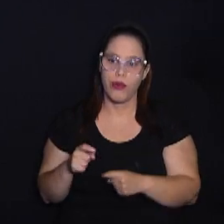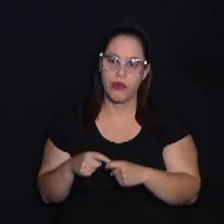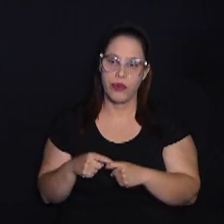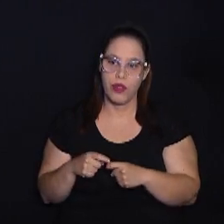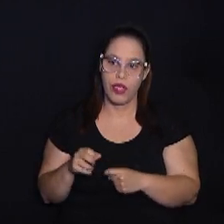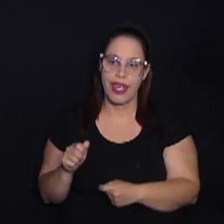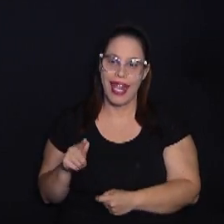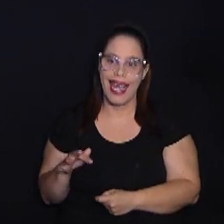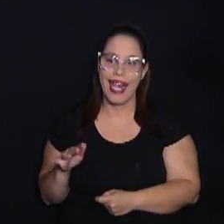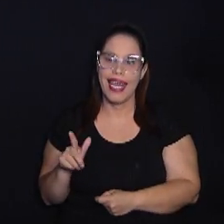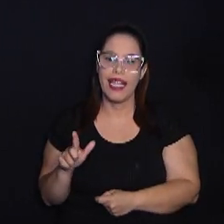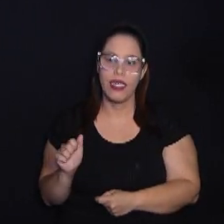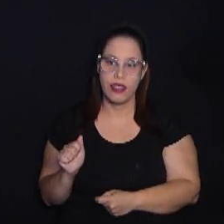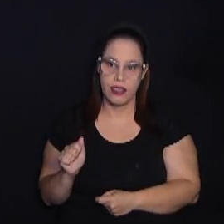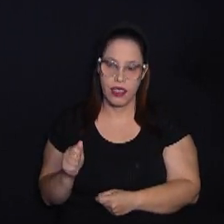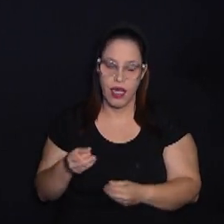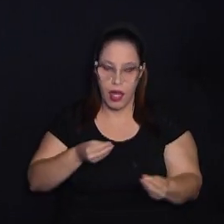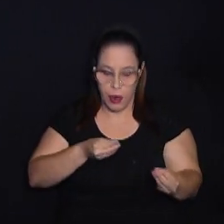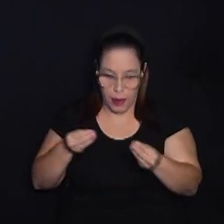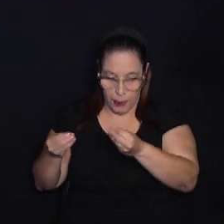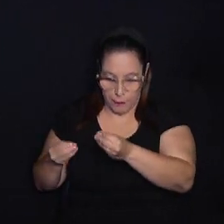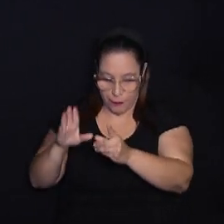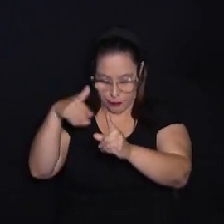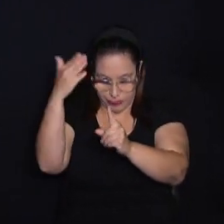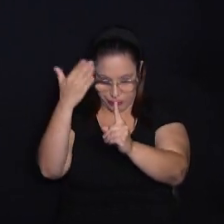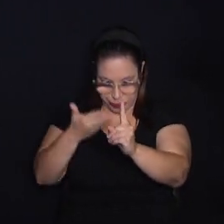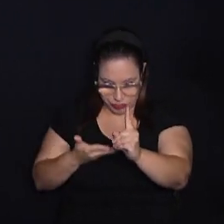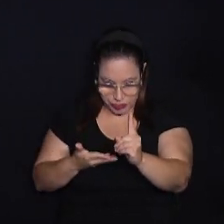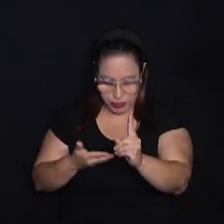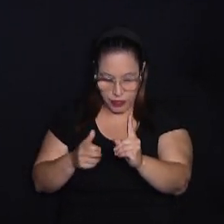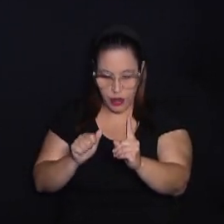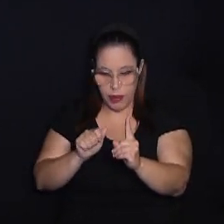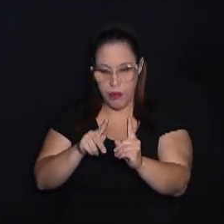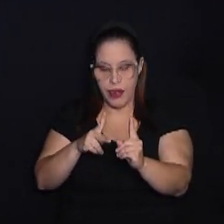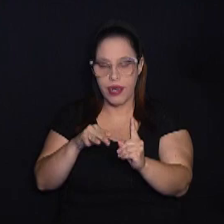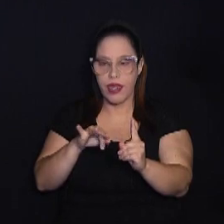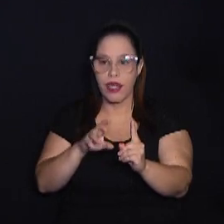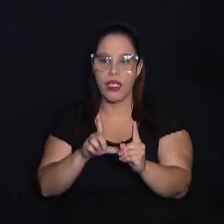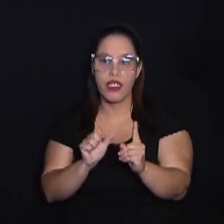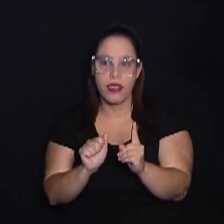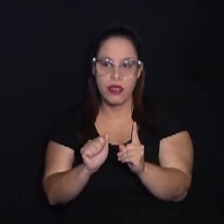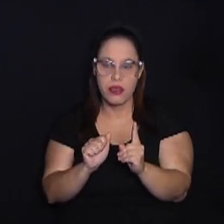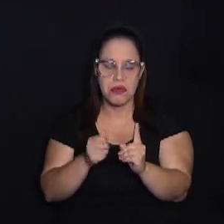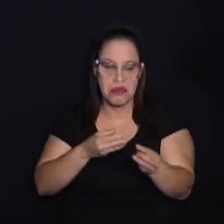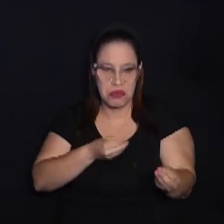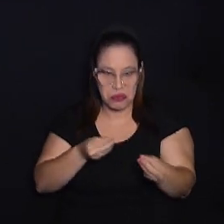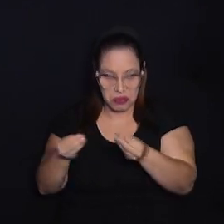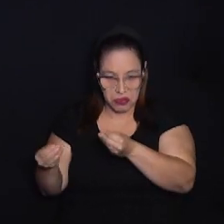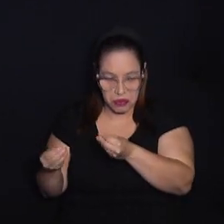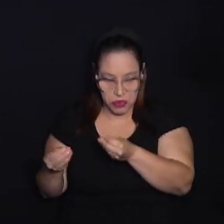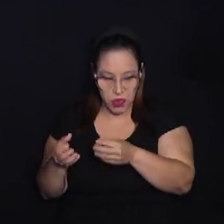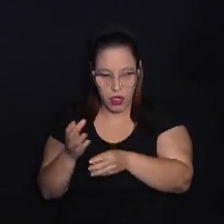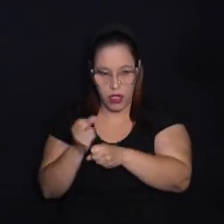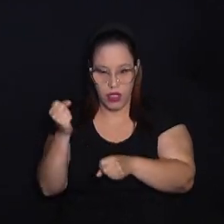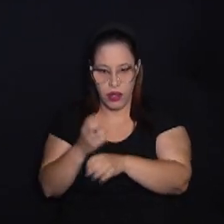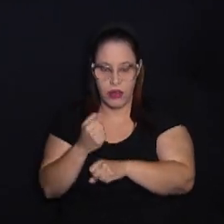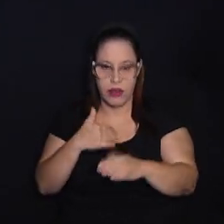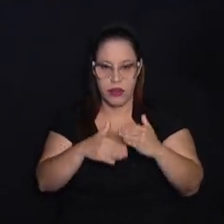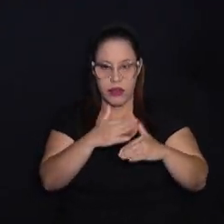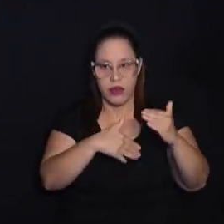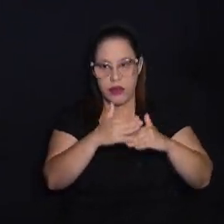Ramaciato Massarotti. A nossa homenageada recebe a honraria por sua contribuição ao campo da contabilidade.